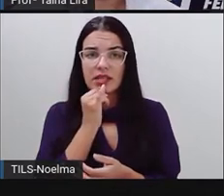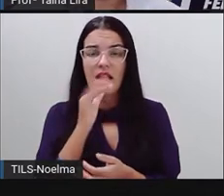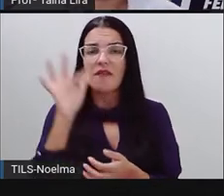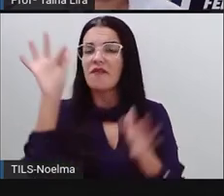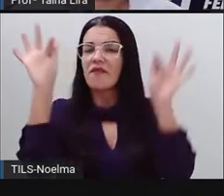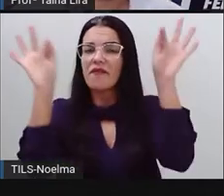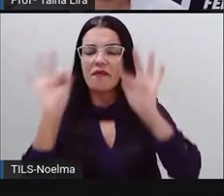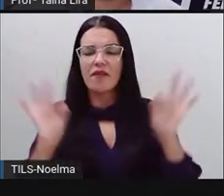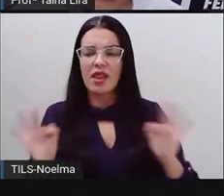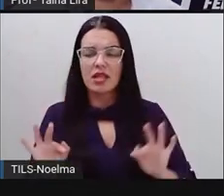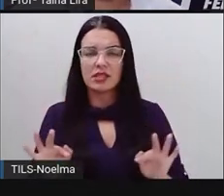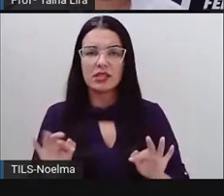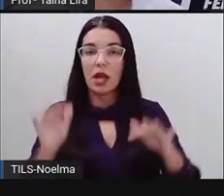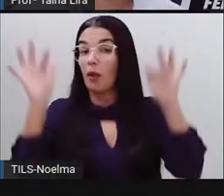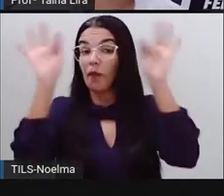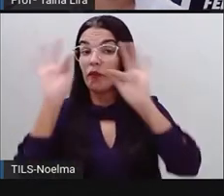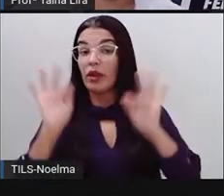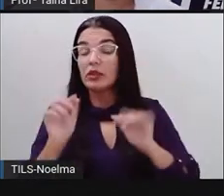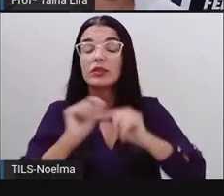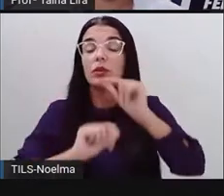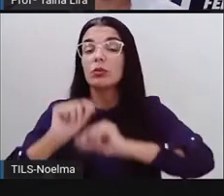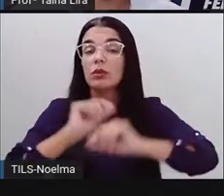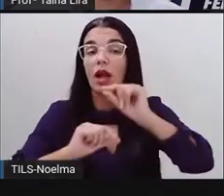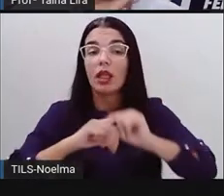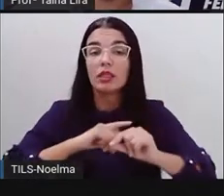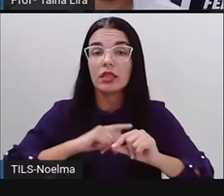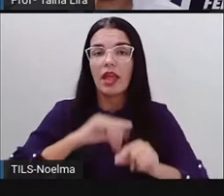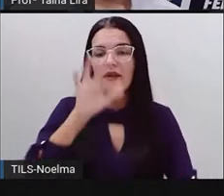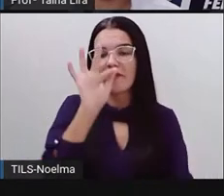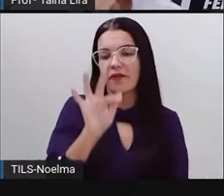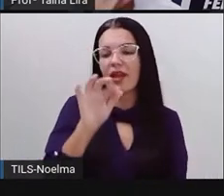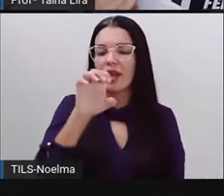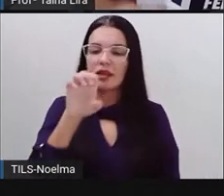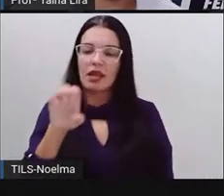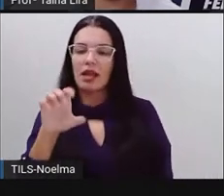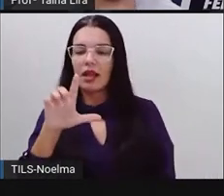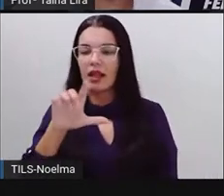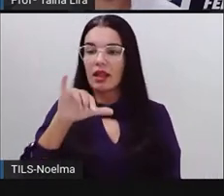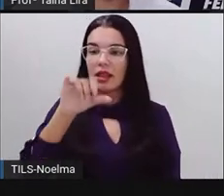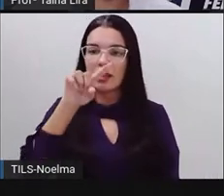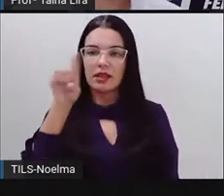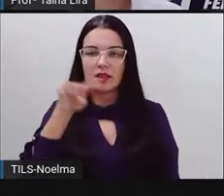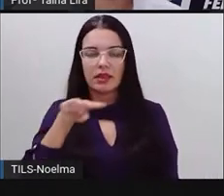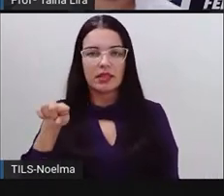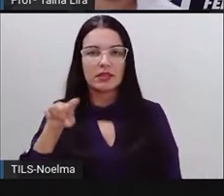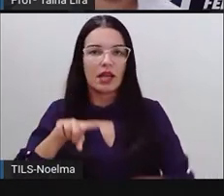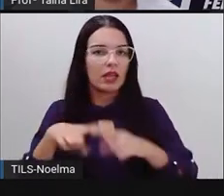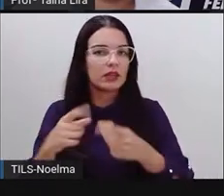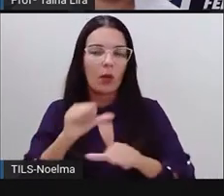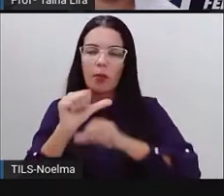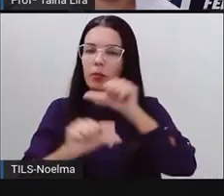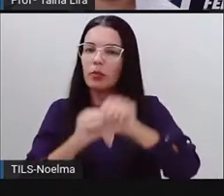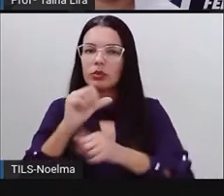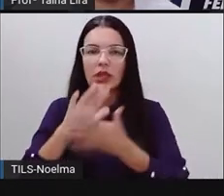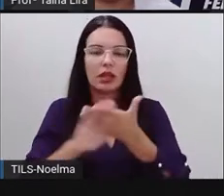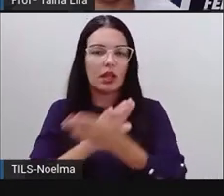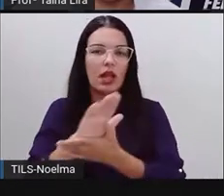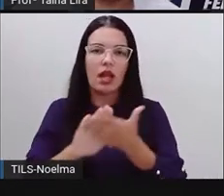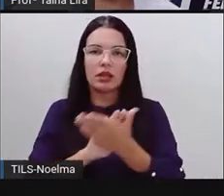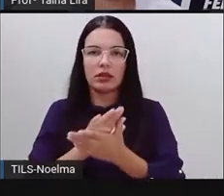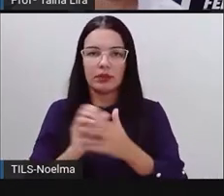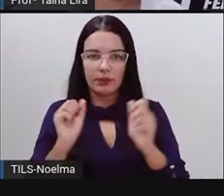feliz o vai vai ser aí já o feio é né feliz então não mudou o som